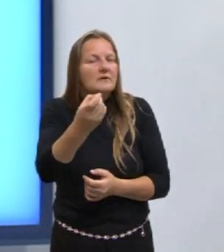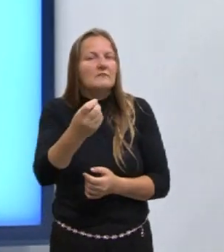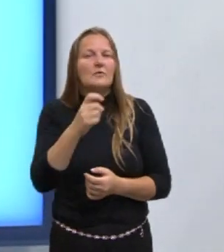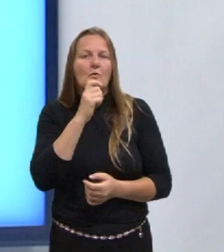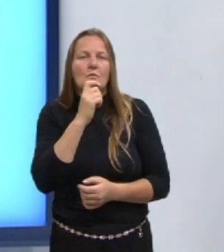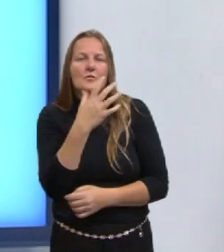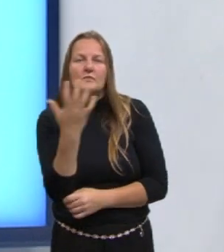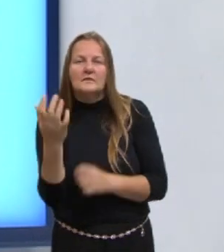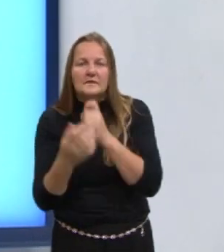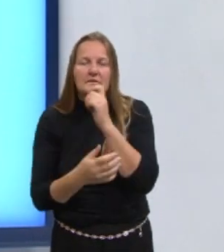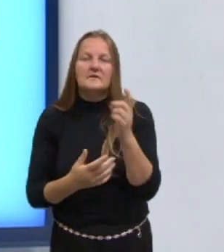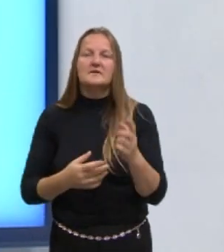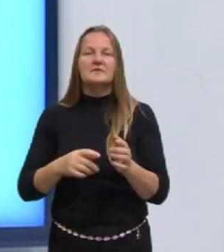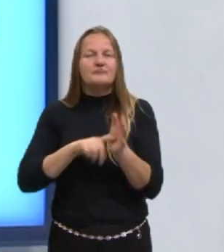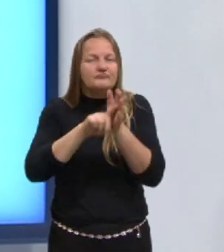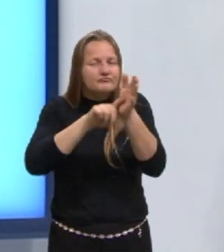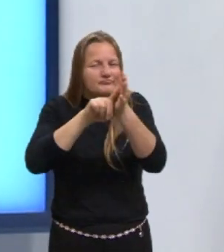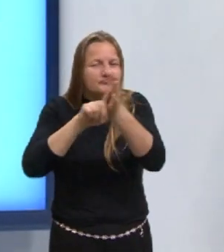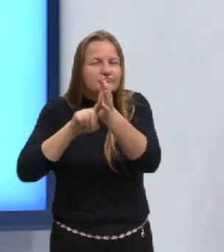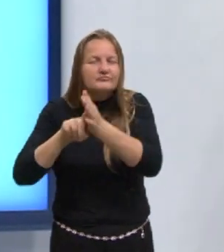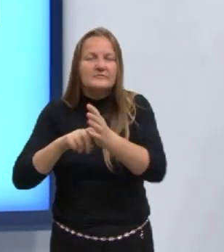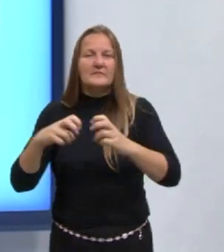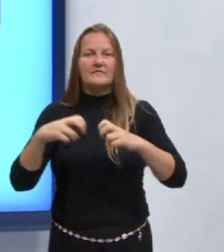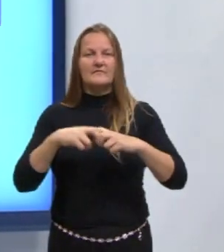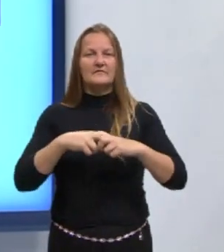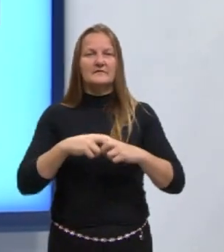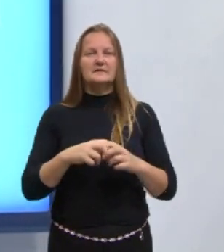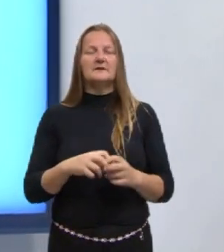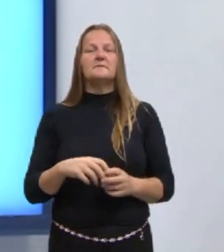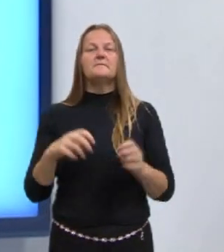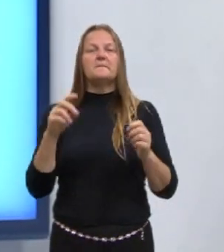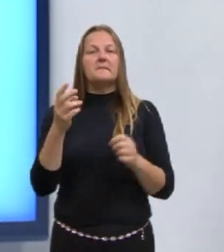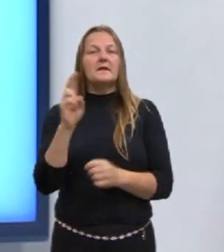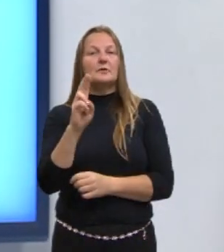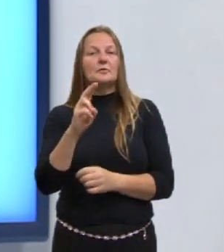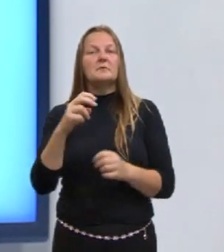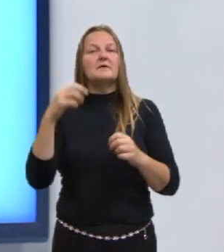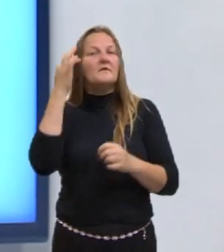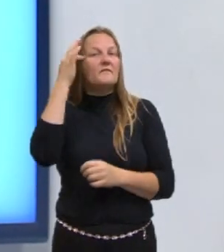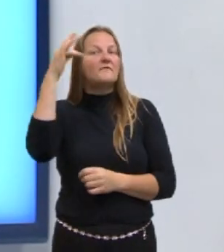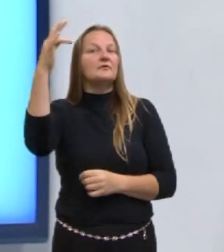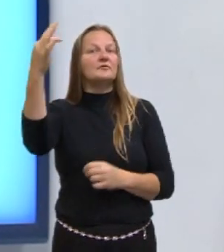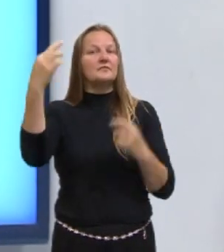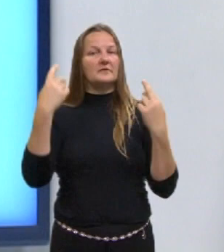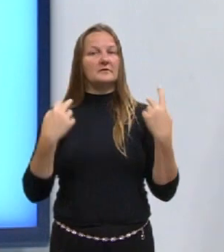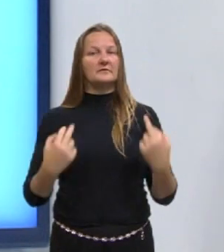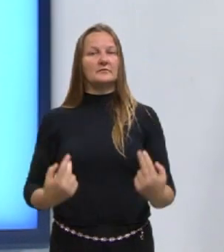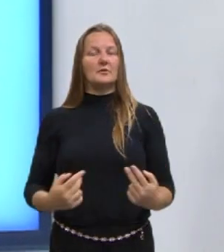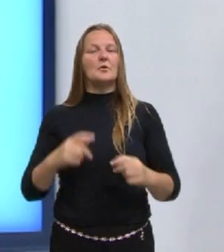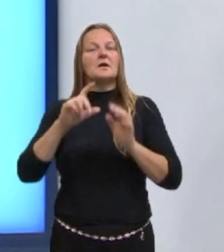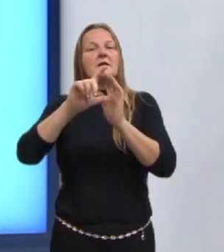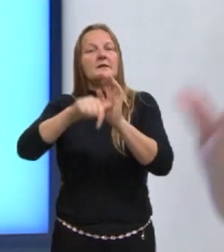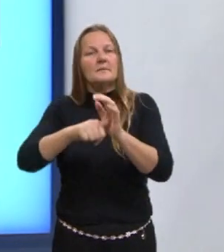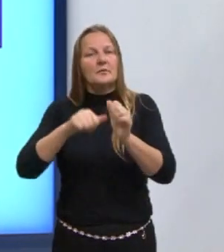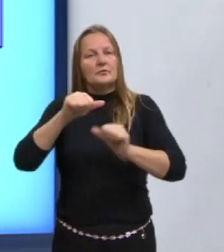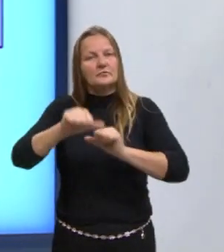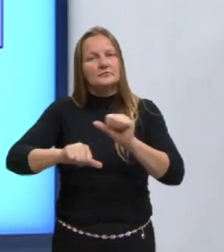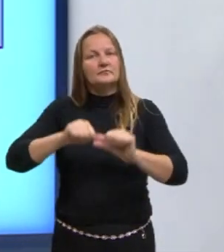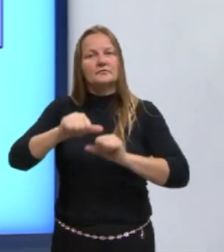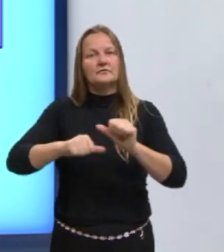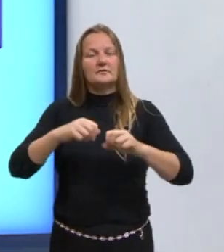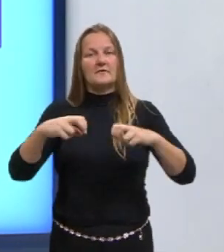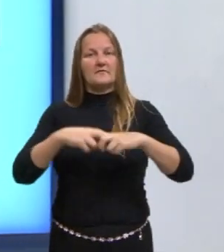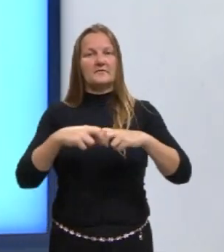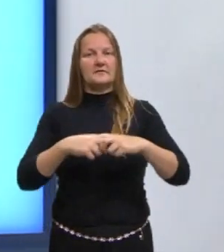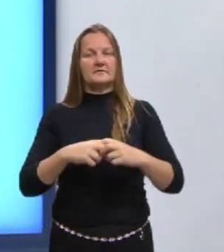natureza, né? E aí, inclusive, a física, ela foi chamada por muito tempo também de filosofia natural. Depois, então, ela foi se tornando a